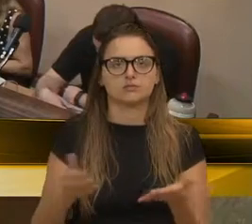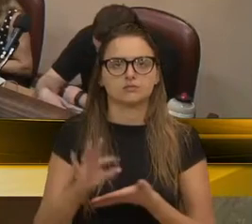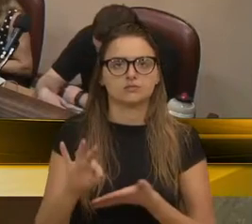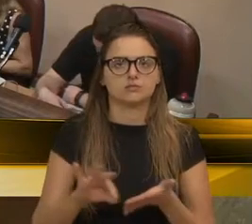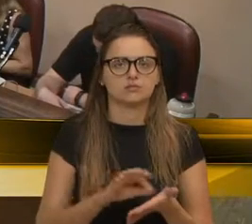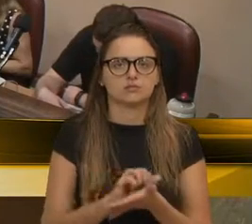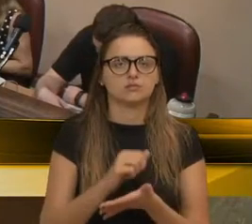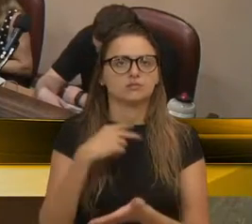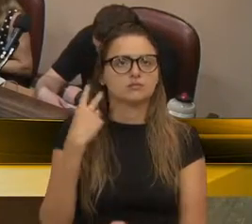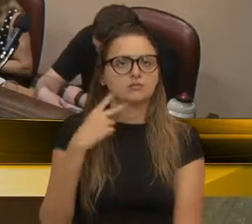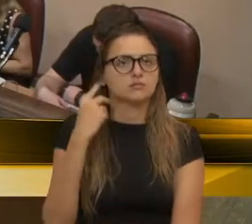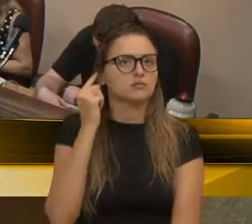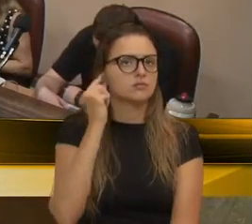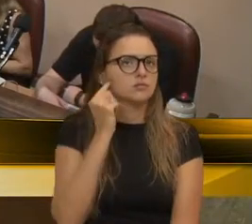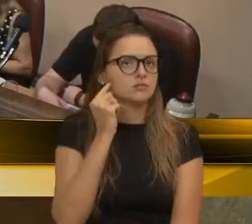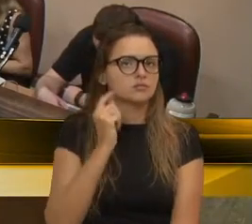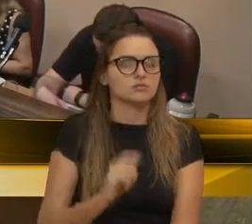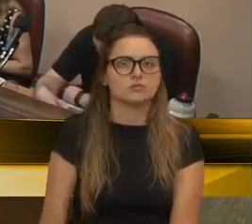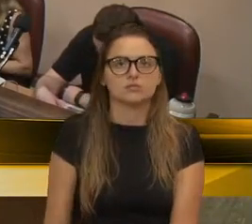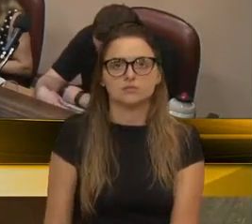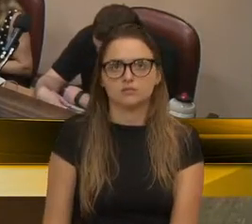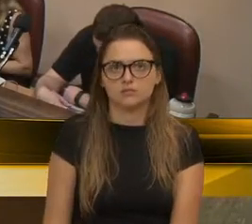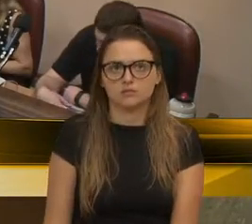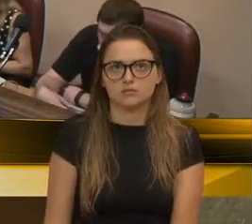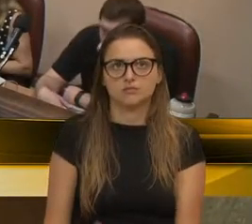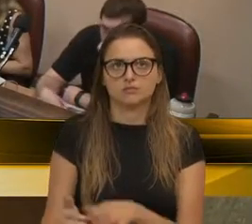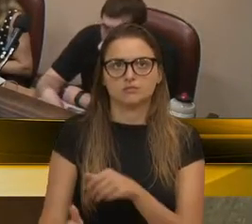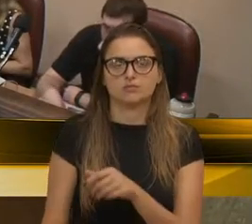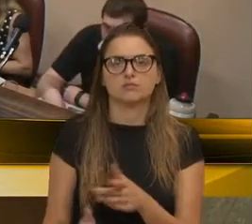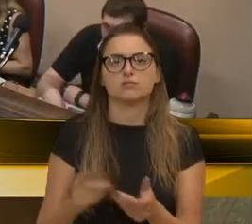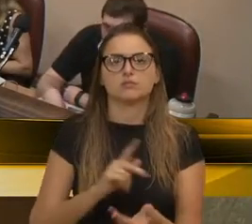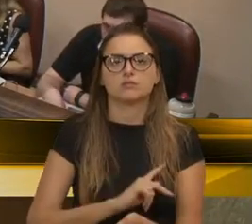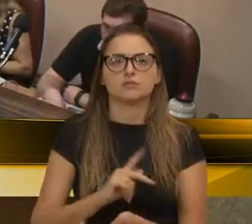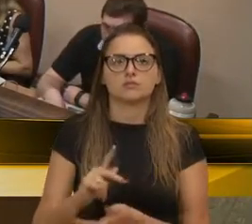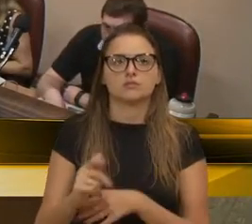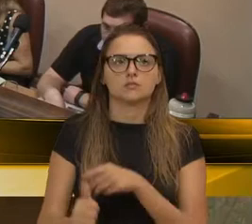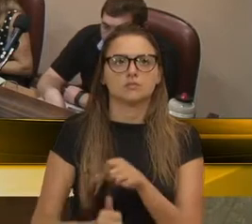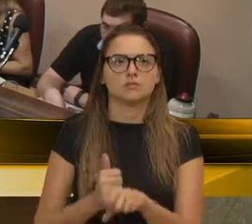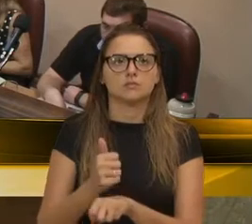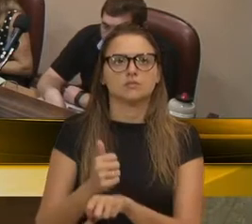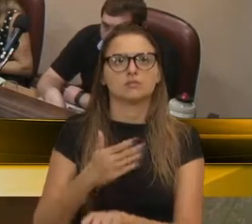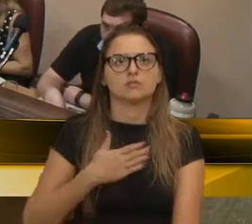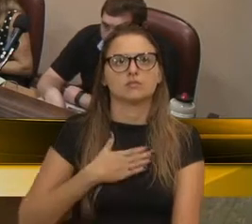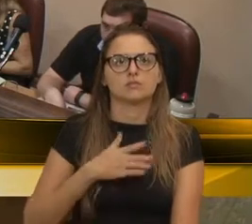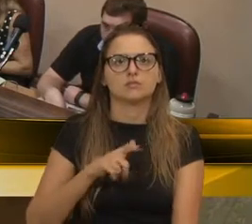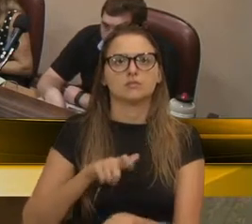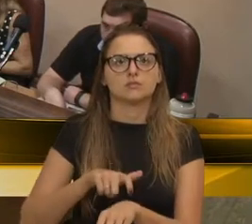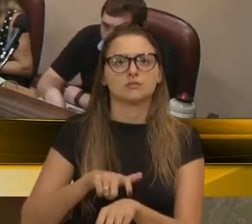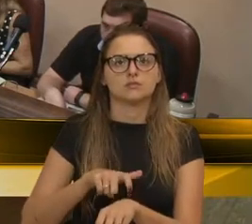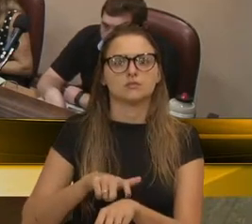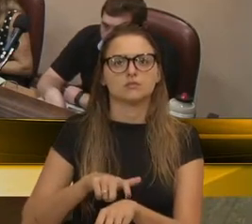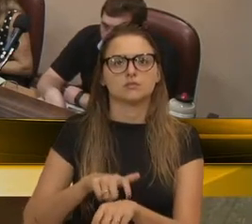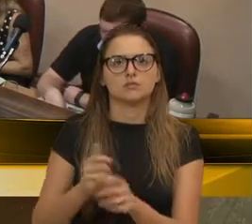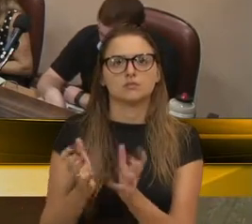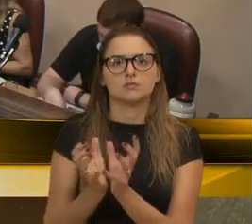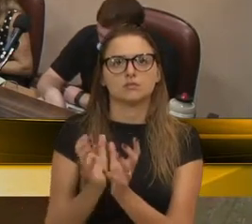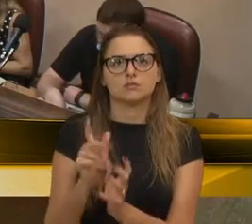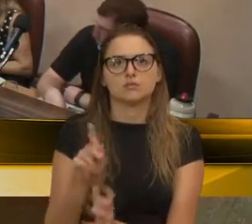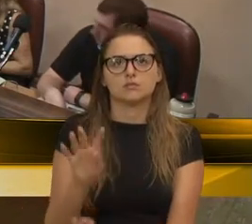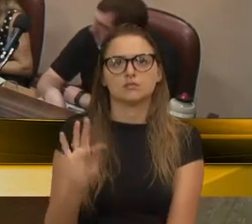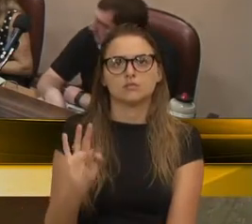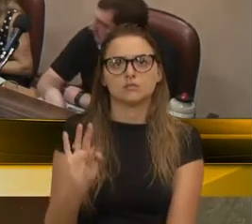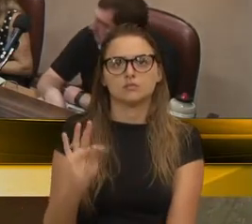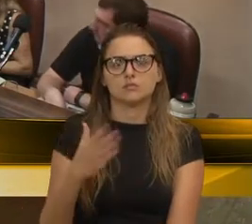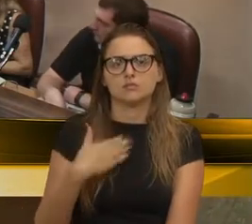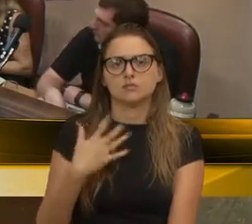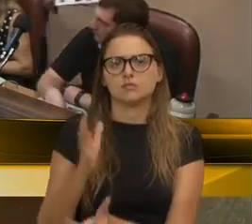Próxima inscrição, o vereador Arlindo Bandeira. Senhor presidente, eu cedo meu espaço à bancada do PT para o meu